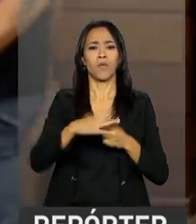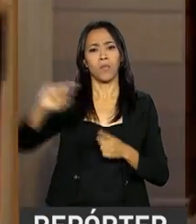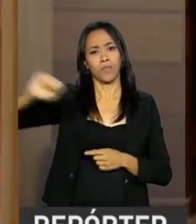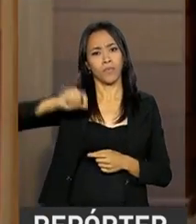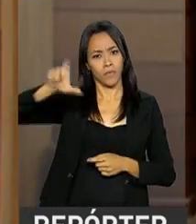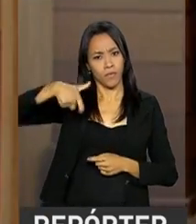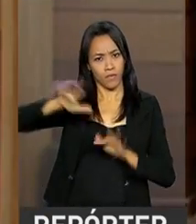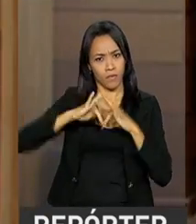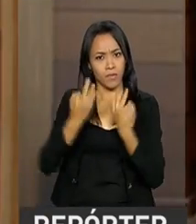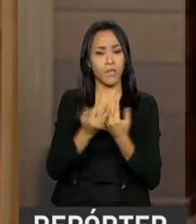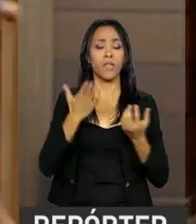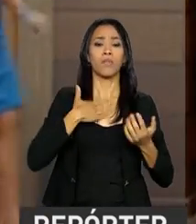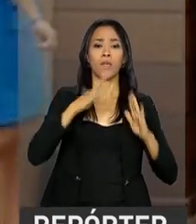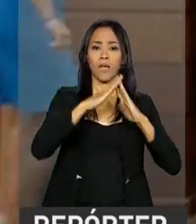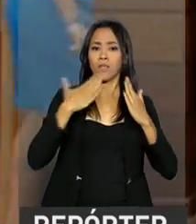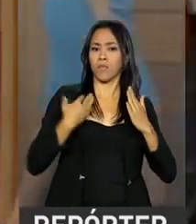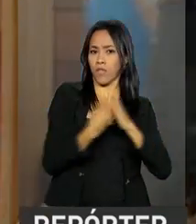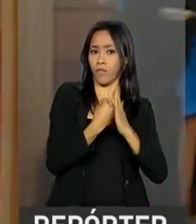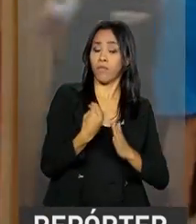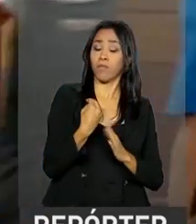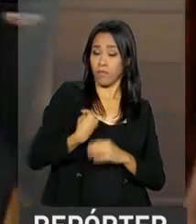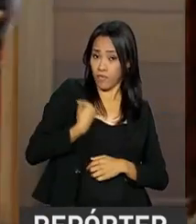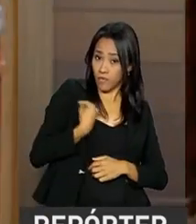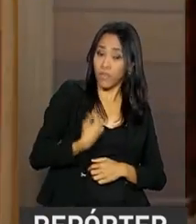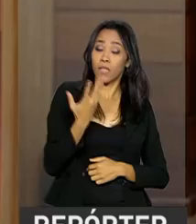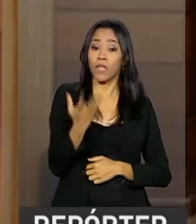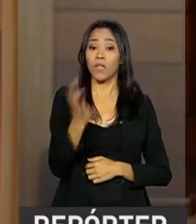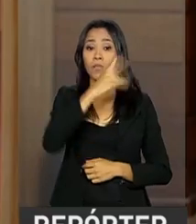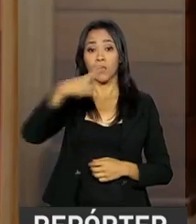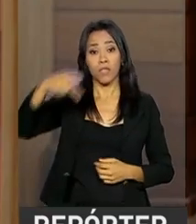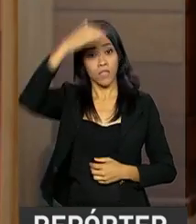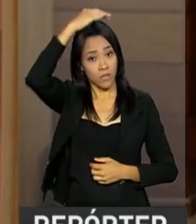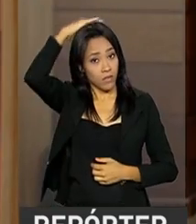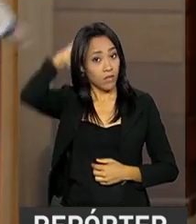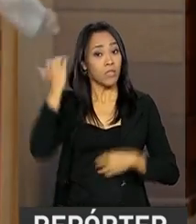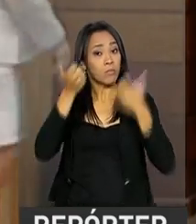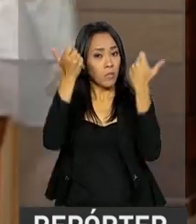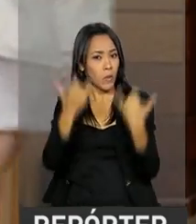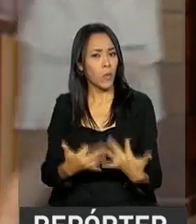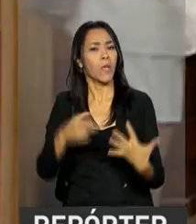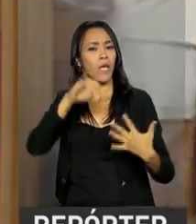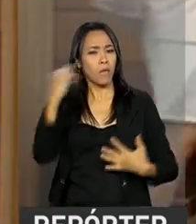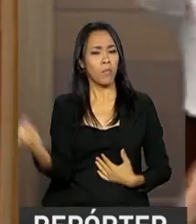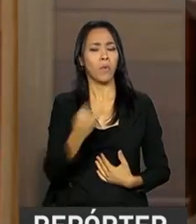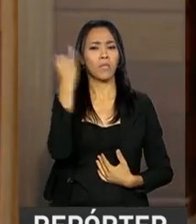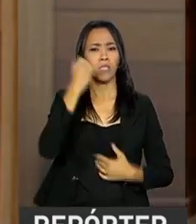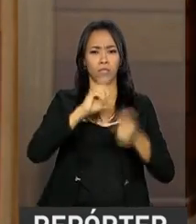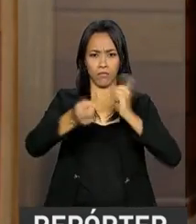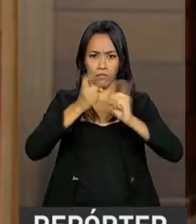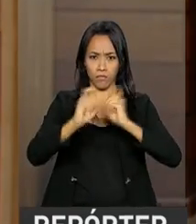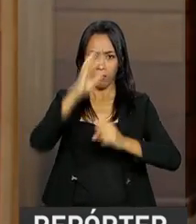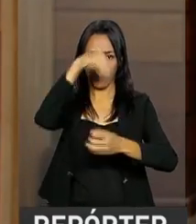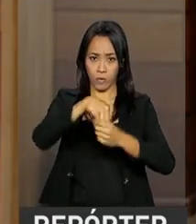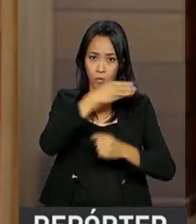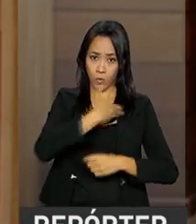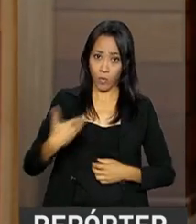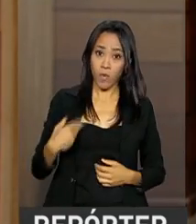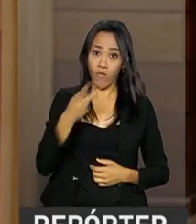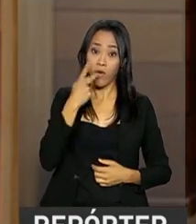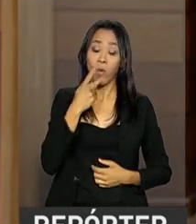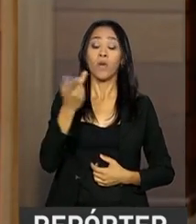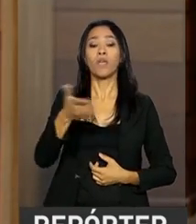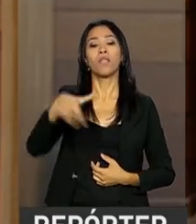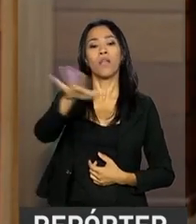presidente afirmou que políticas sociais são prioridades de sua gestão ele lembrou que o orçamento da Saúde da educação teve